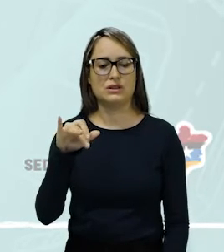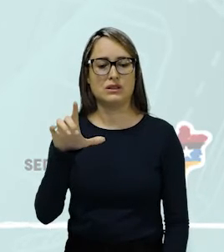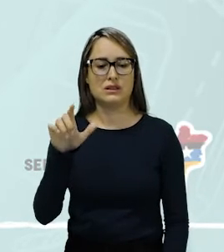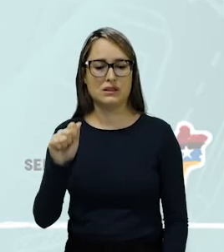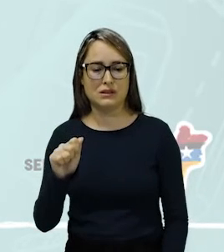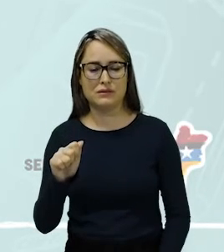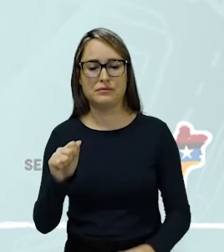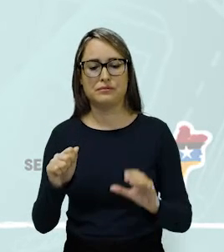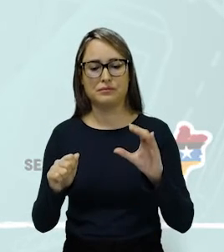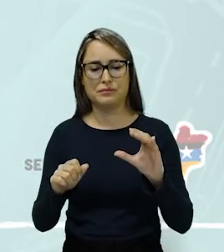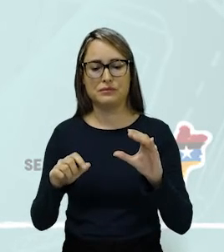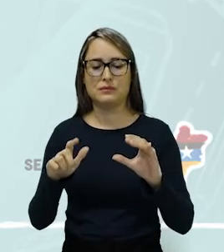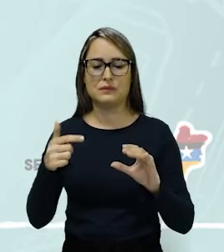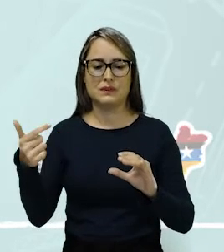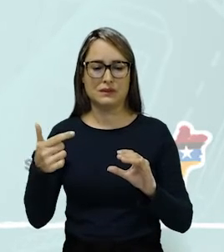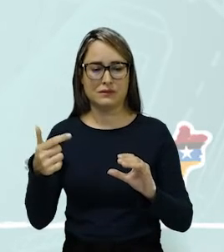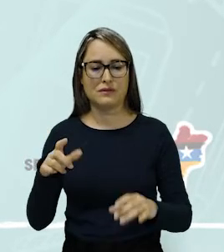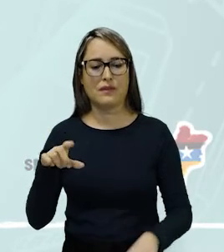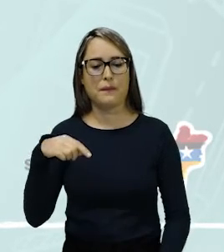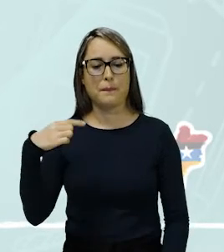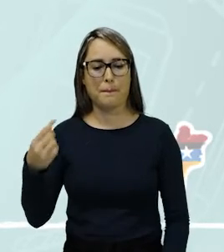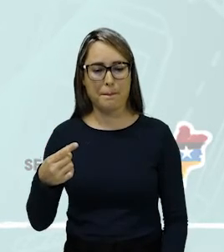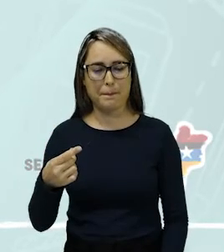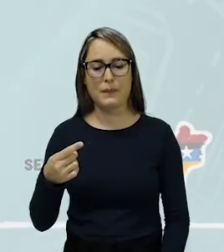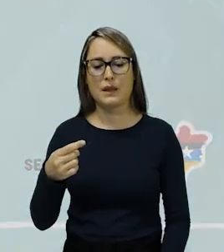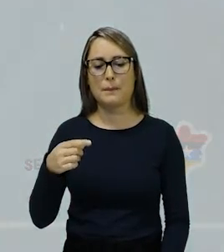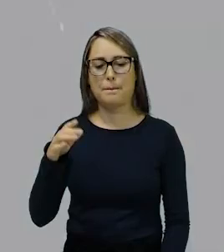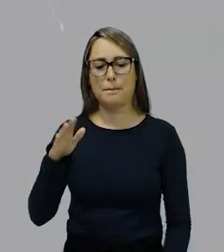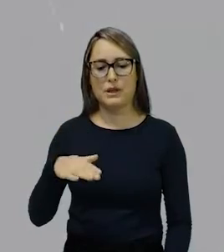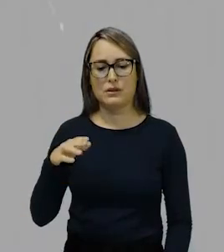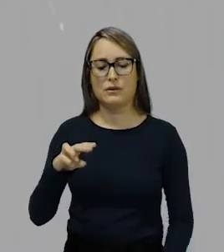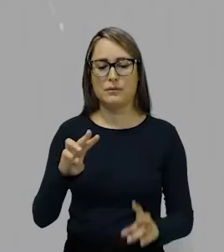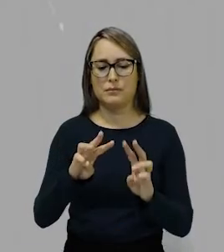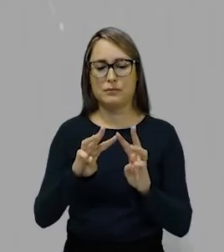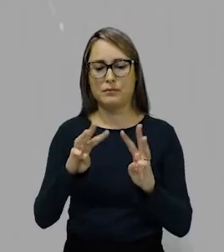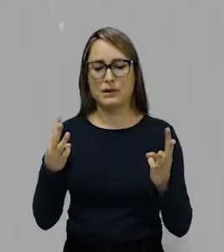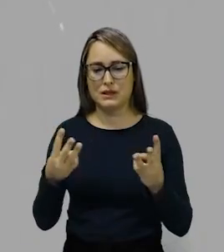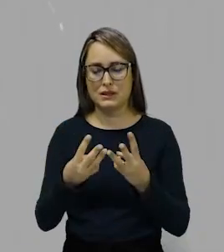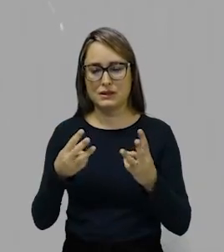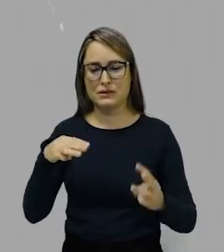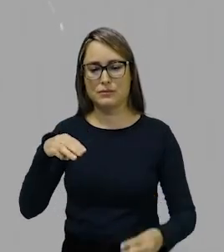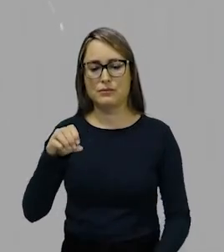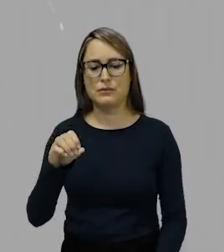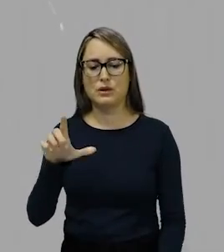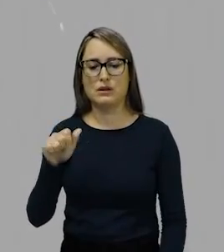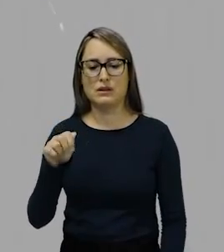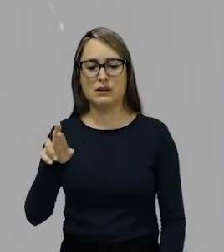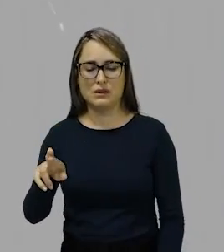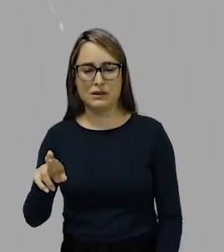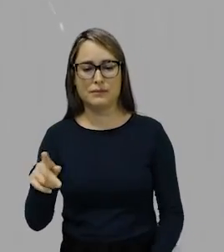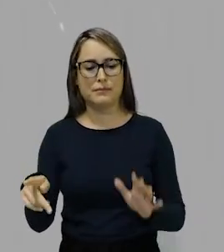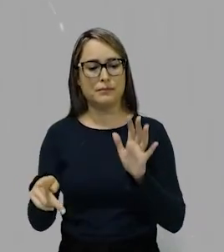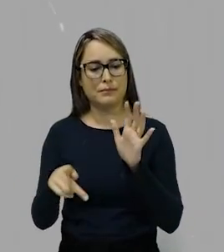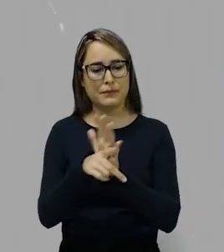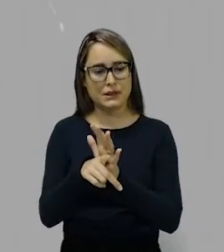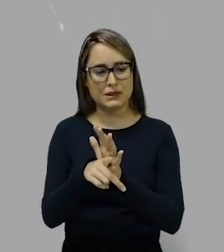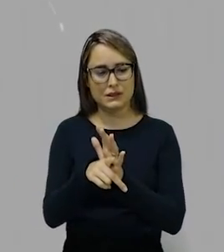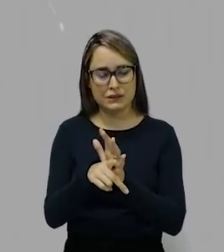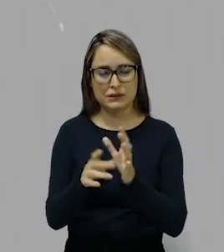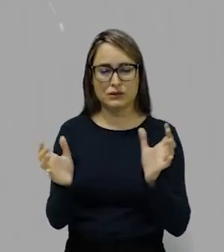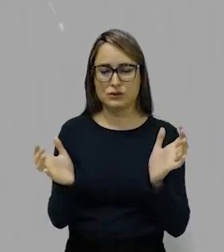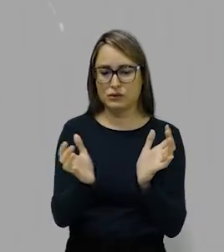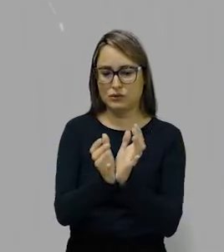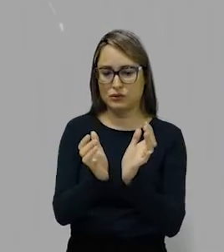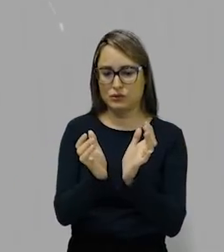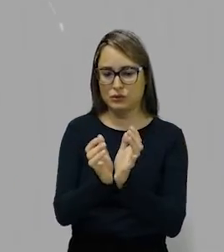de menor massa molar, seu isômero plano de função pertence ao grupo funcional.